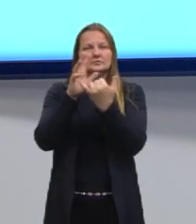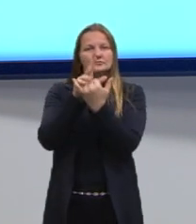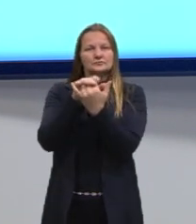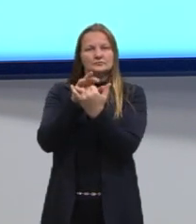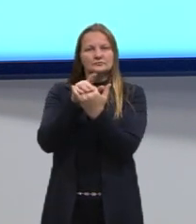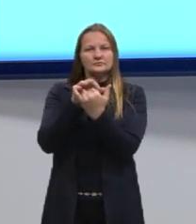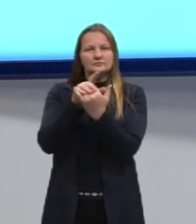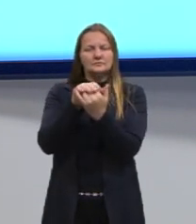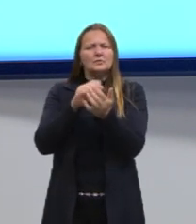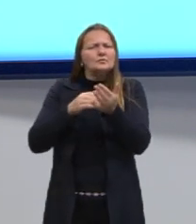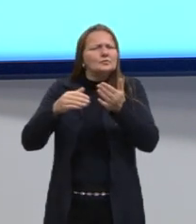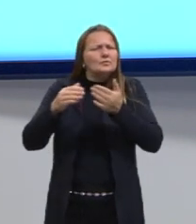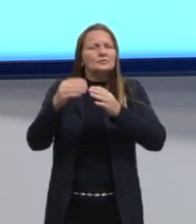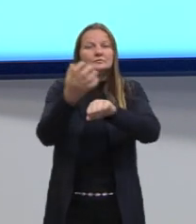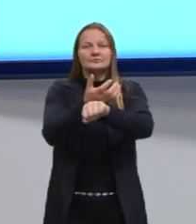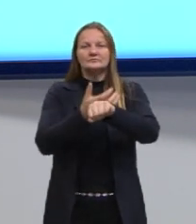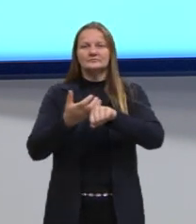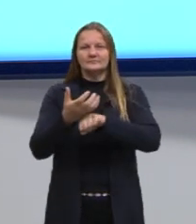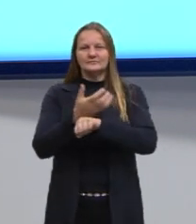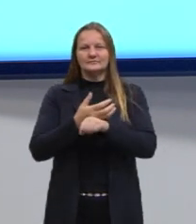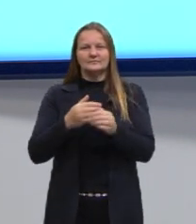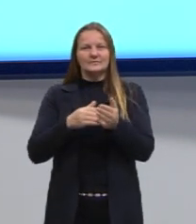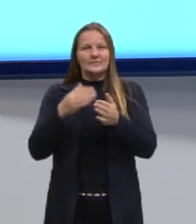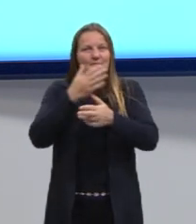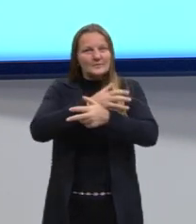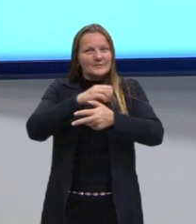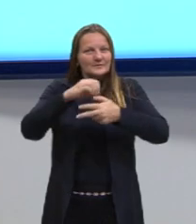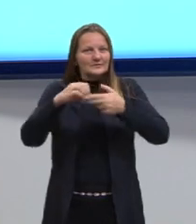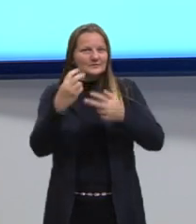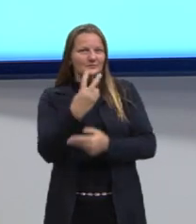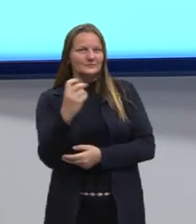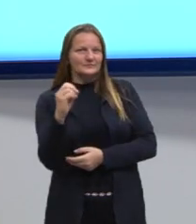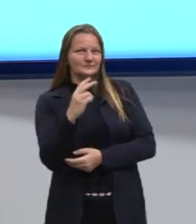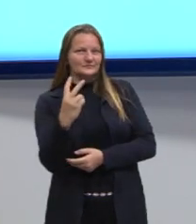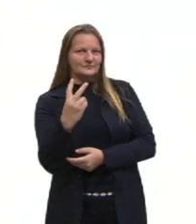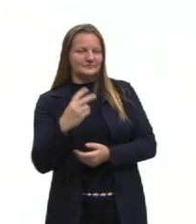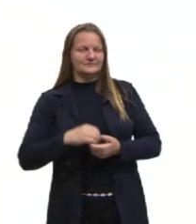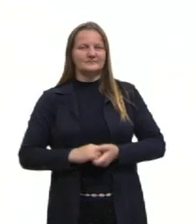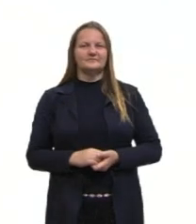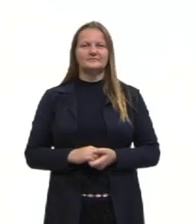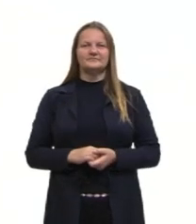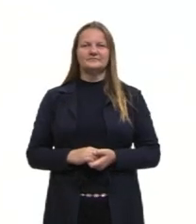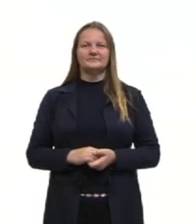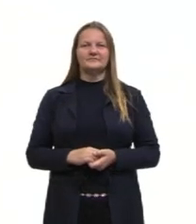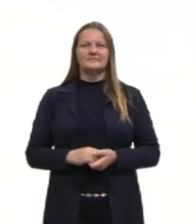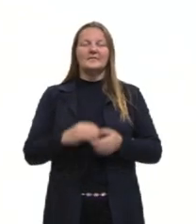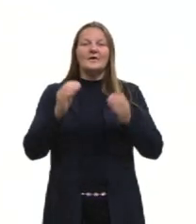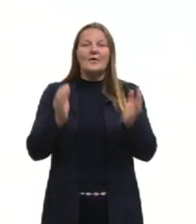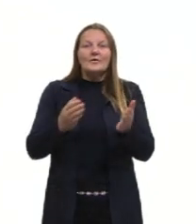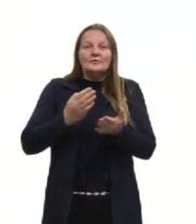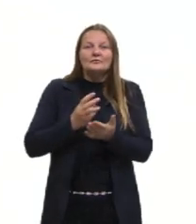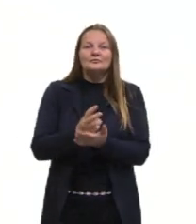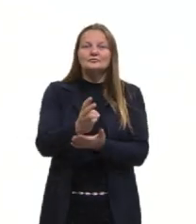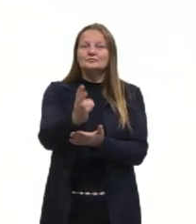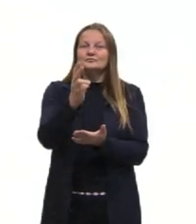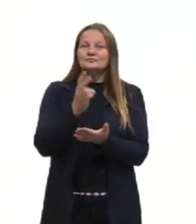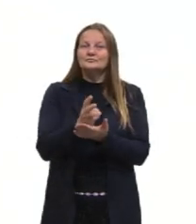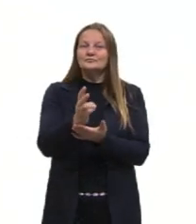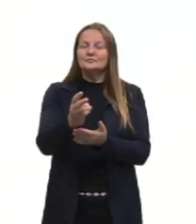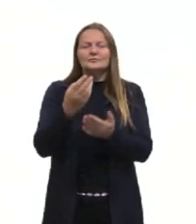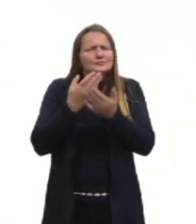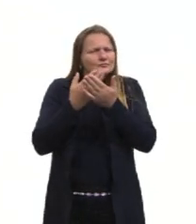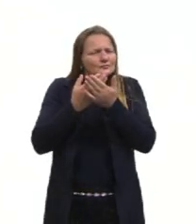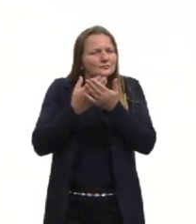de todos os componentes do nosso prêmio em 2022 Então nós vamos dar continuidade nos nossos